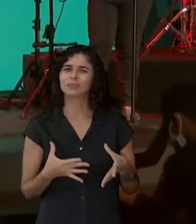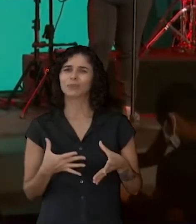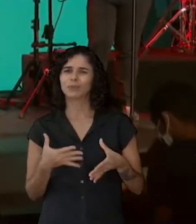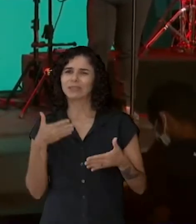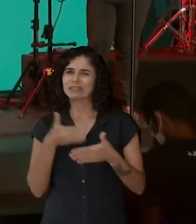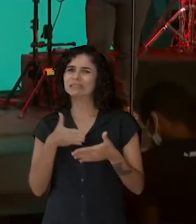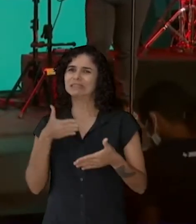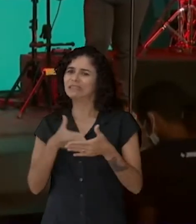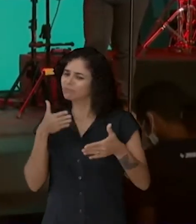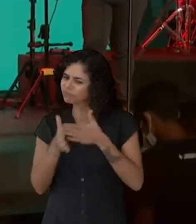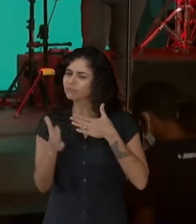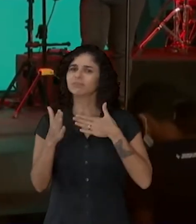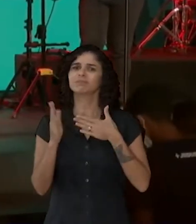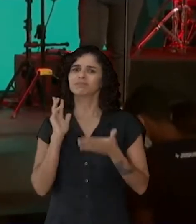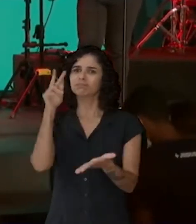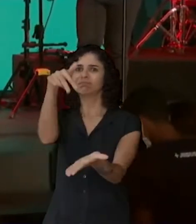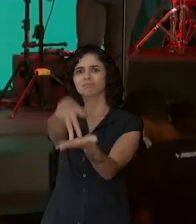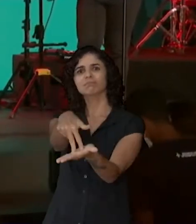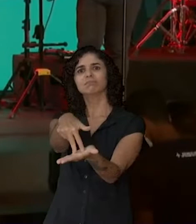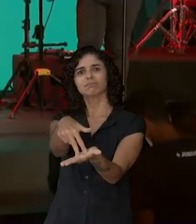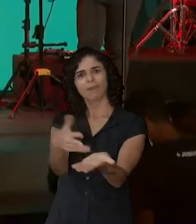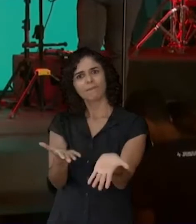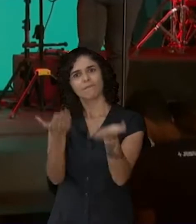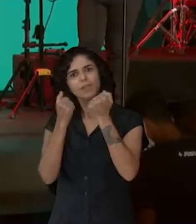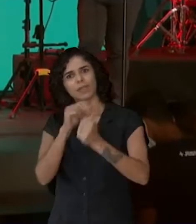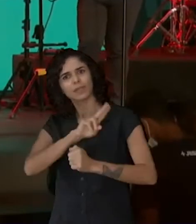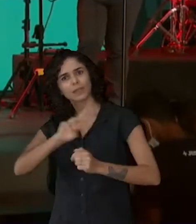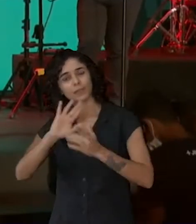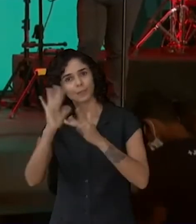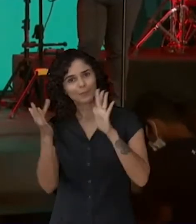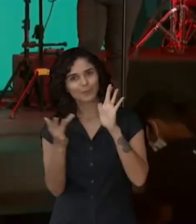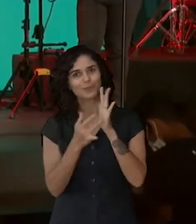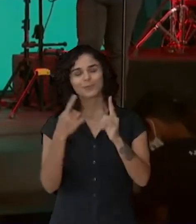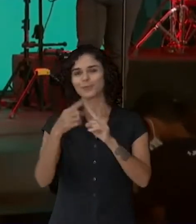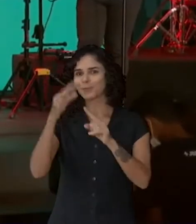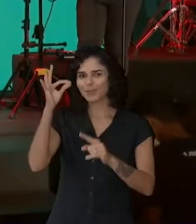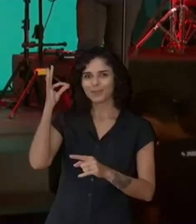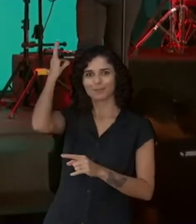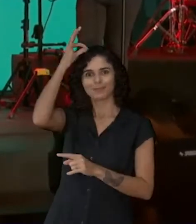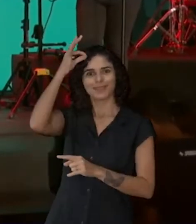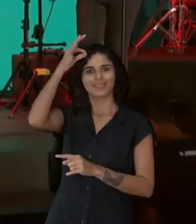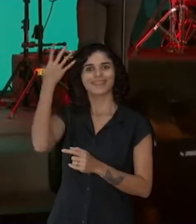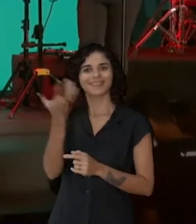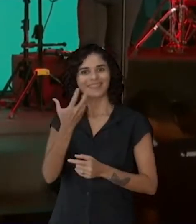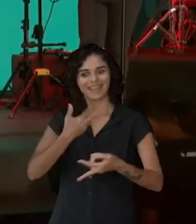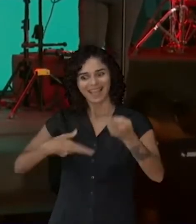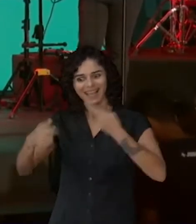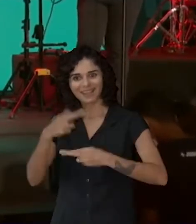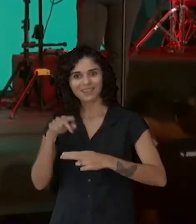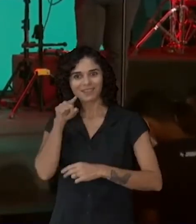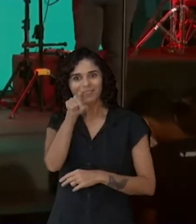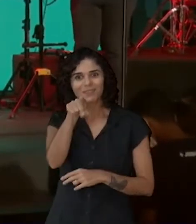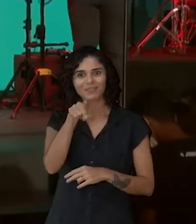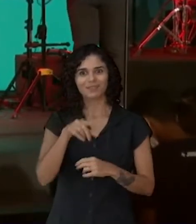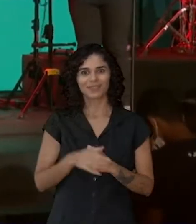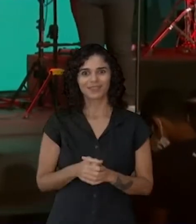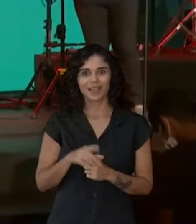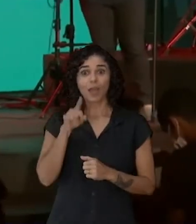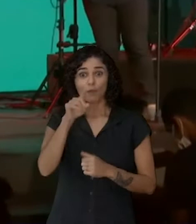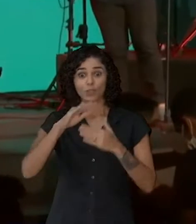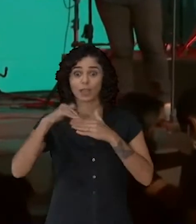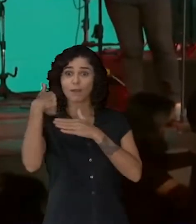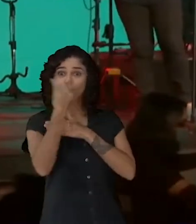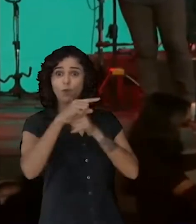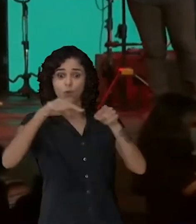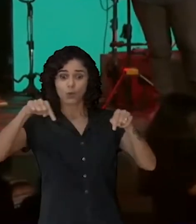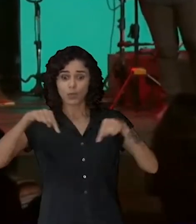mesmo. E vem em nome de Jesus. Porque o Espírito quer se relacionar com você. Você que está no Espaço Verbo, mesma